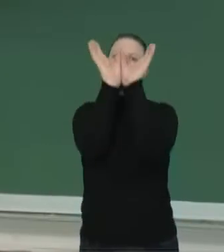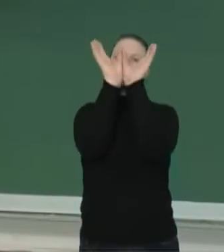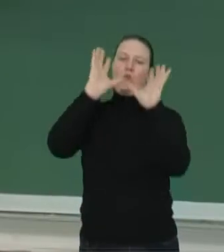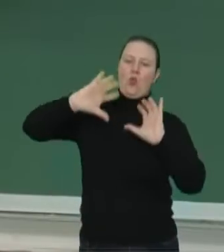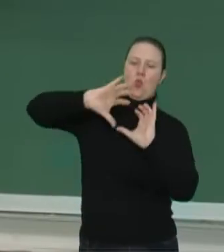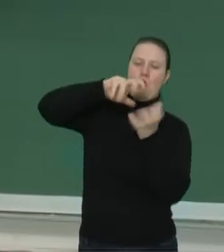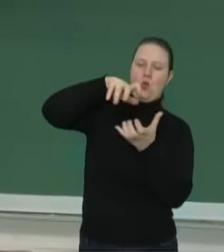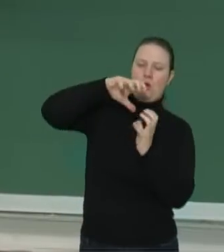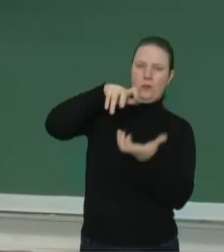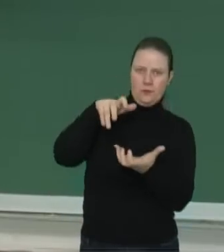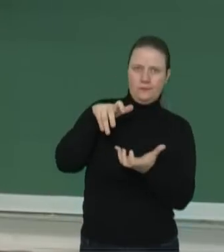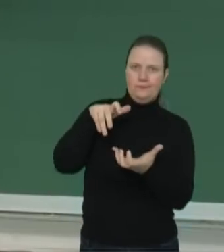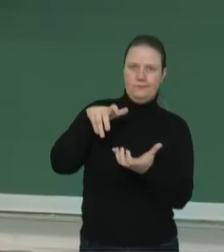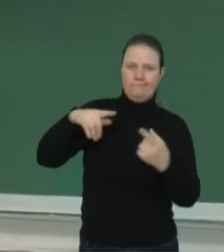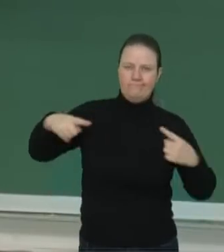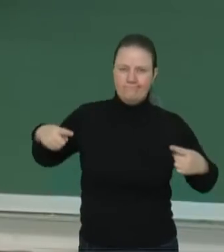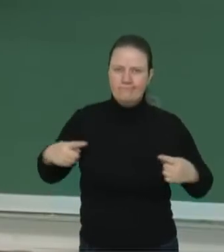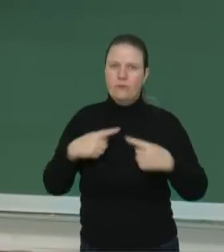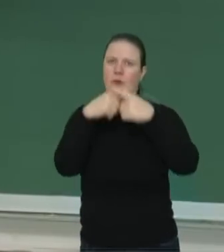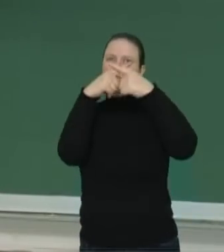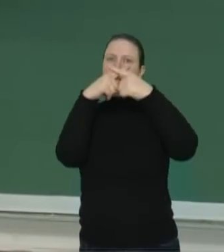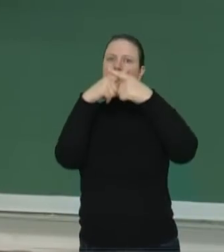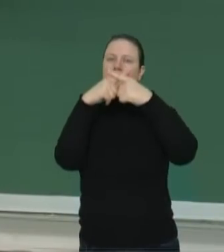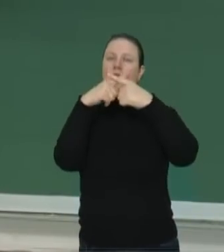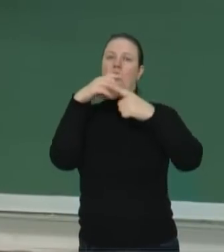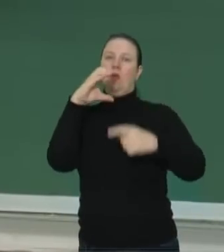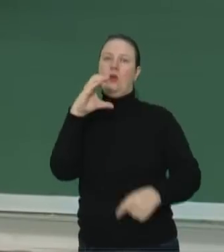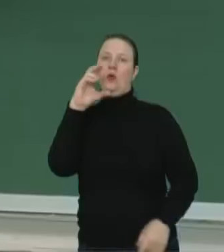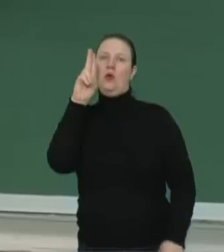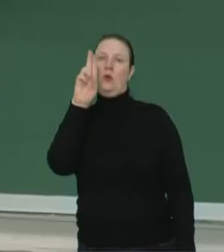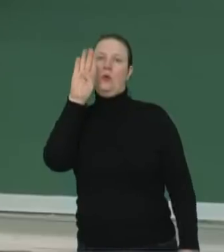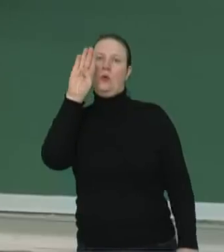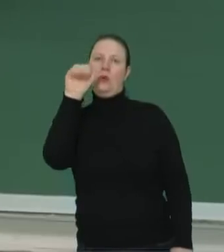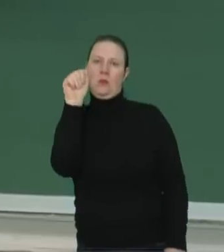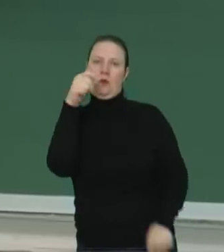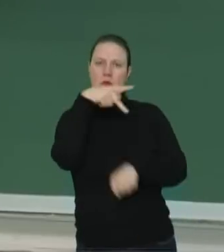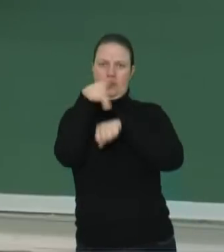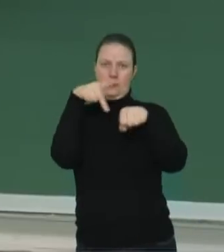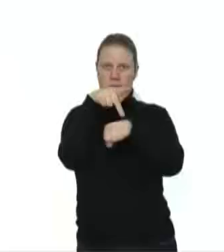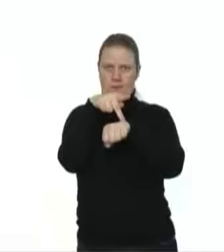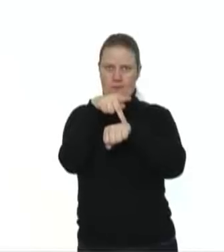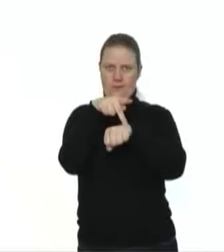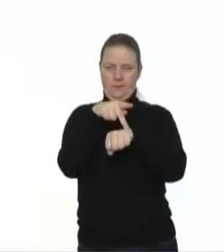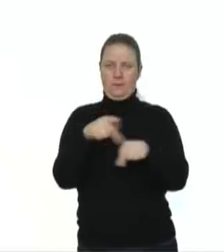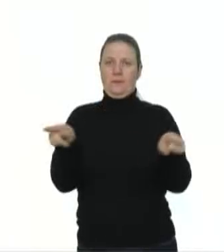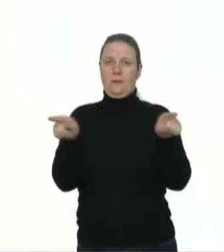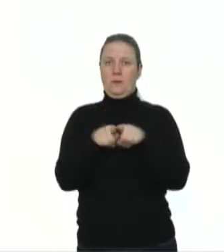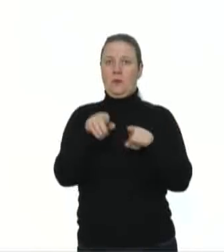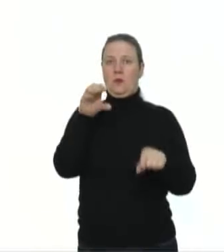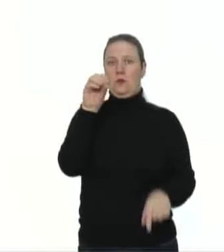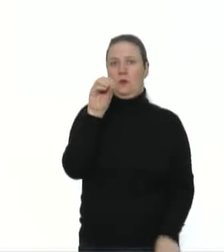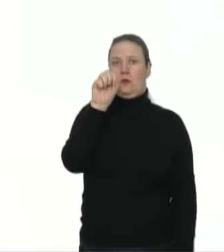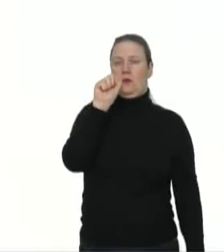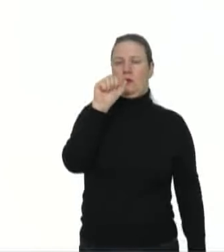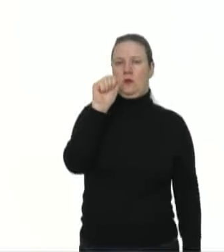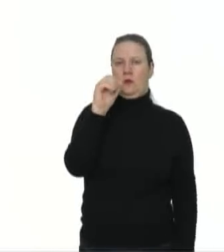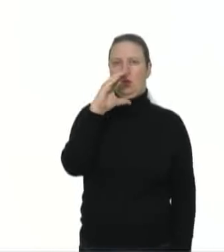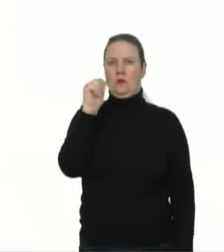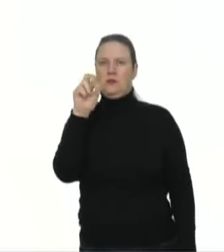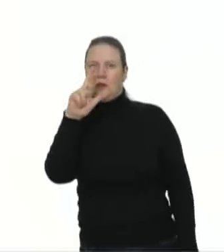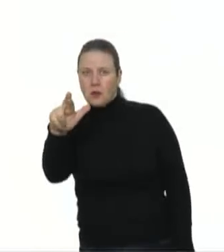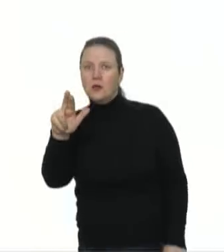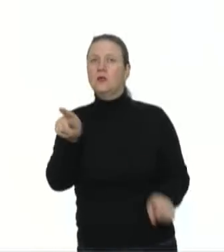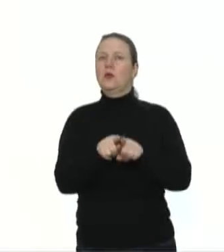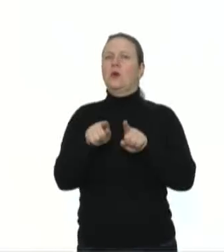mundial, num mundial disputado em Cuba. Tá? Oscar Schmidt, o maior jogador brasileiro